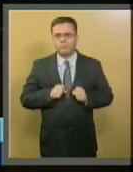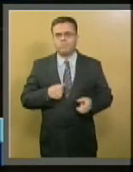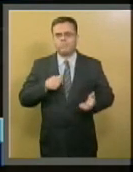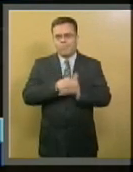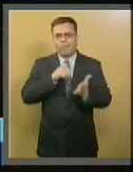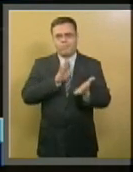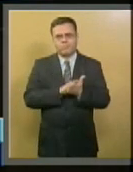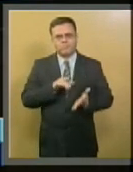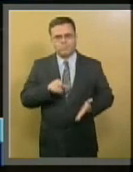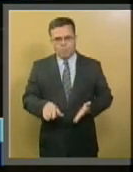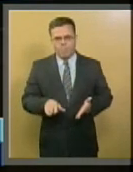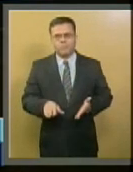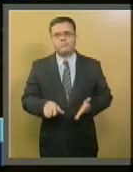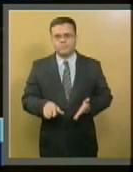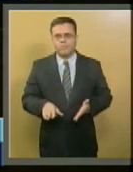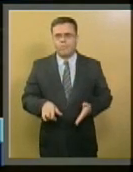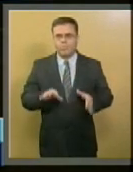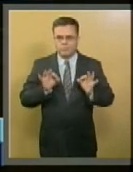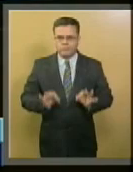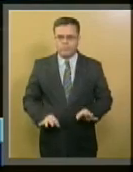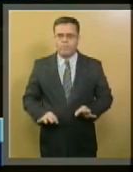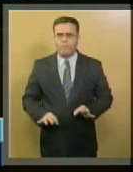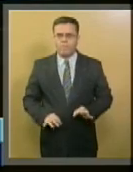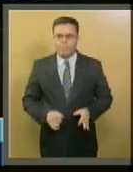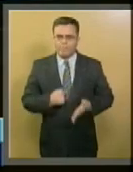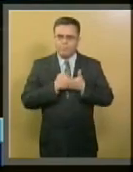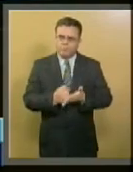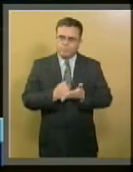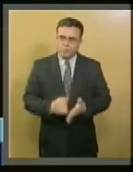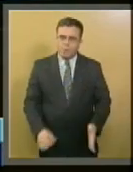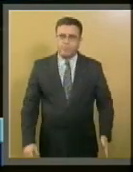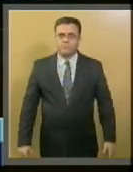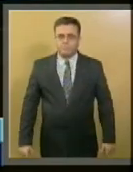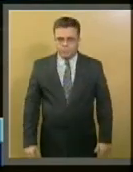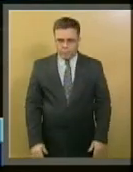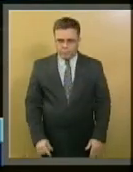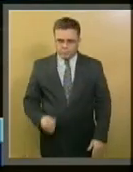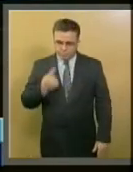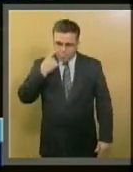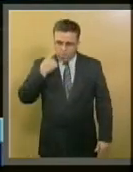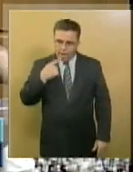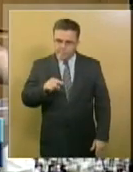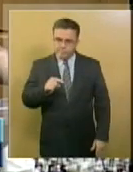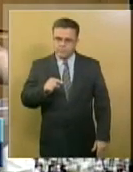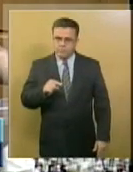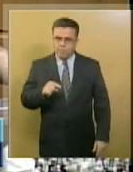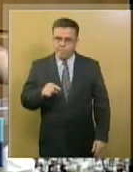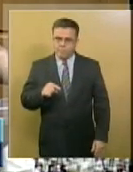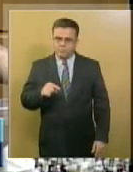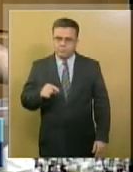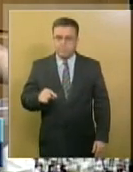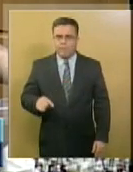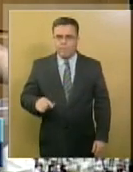e gera renda para o Estado, gera renda para o município. Olha aí, aplicação num cavalo.